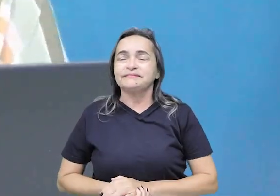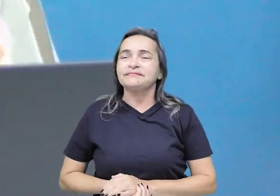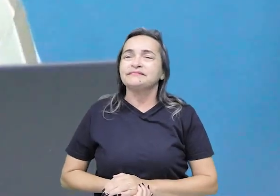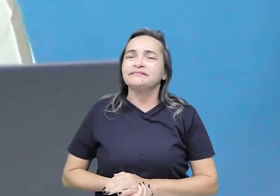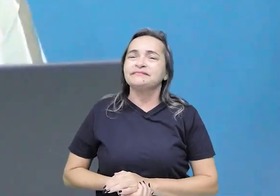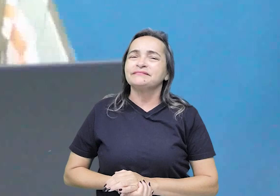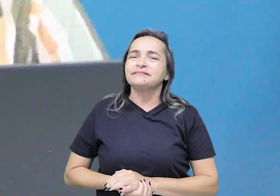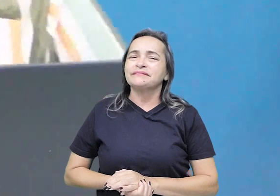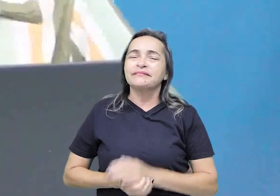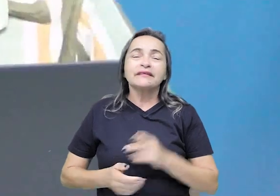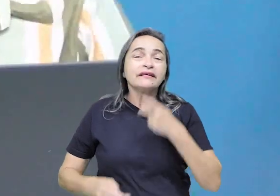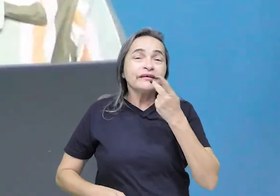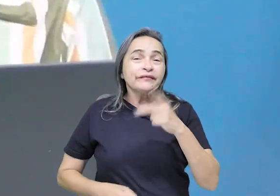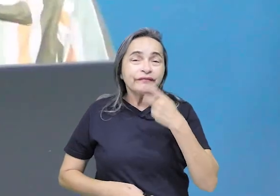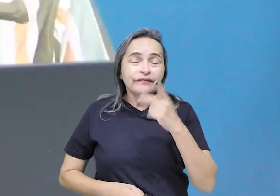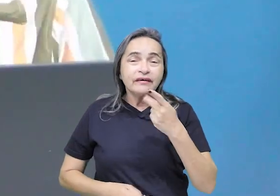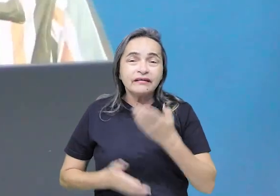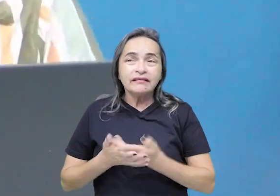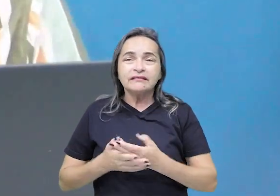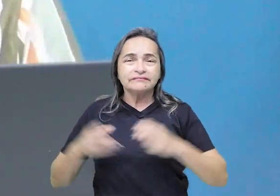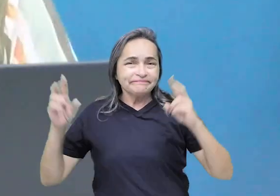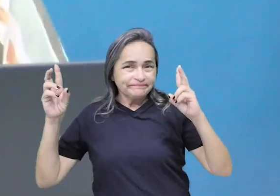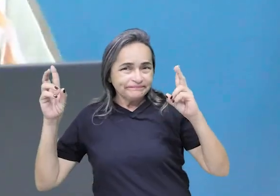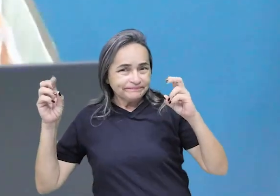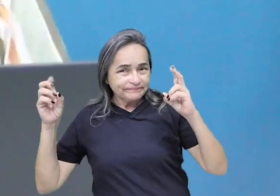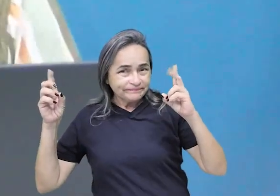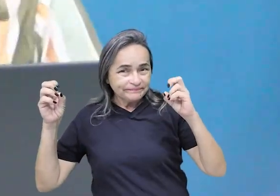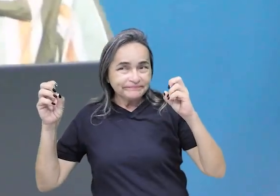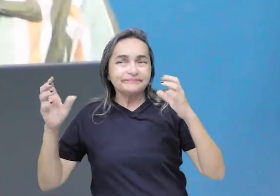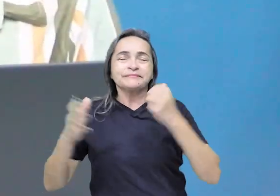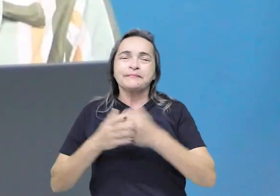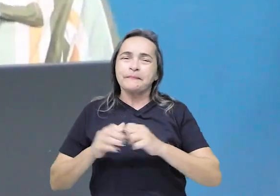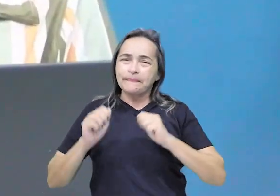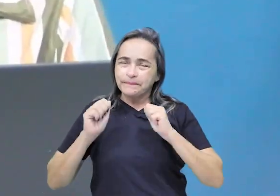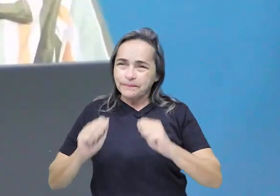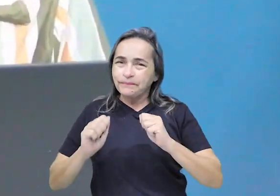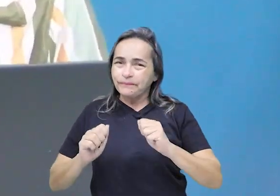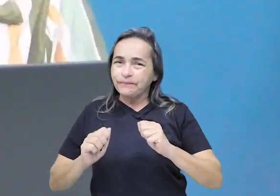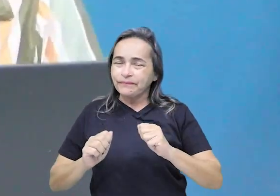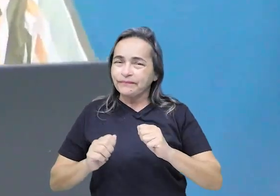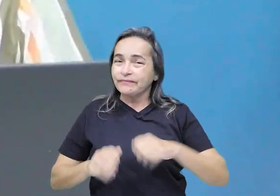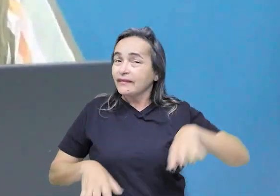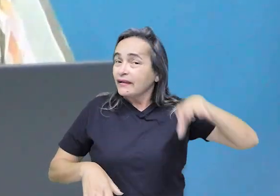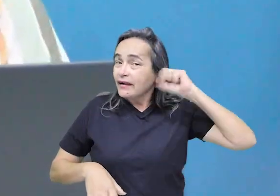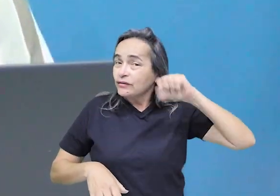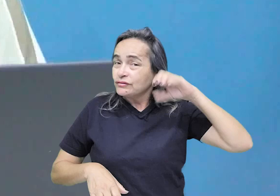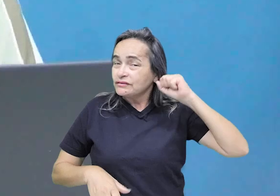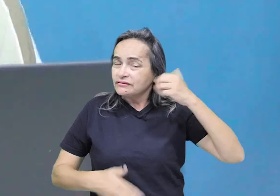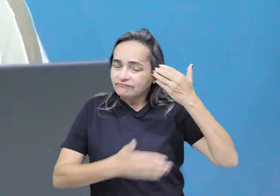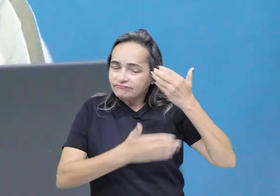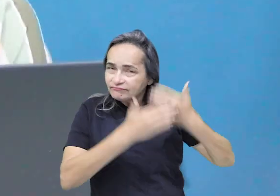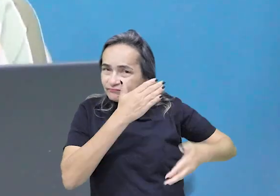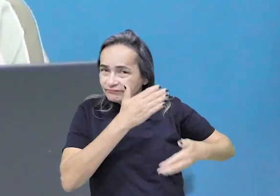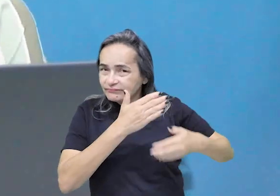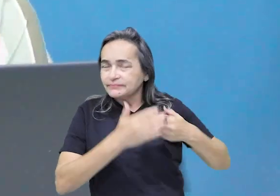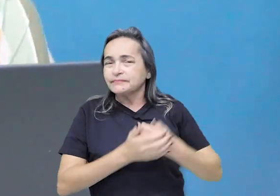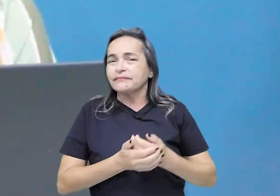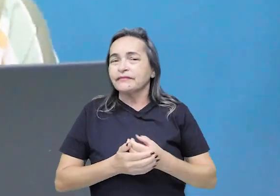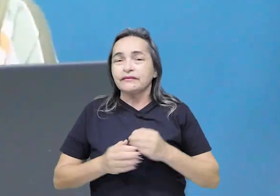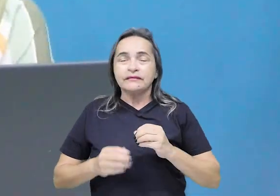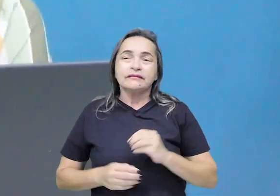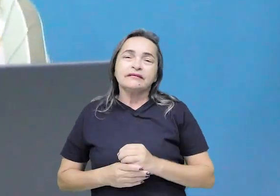Estamos falando sobre as causas que podem provocar a perda auditiva ou a surdez.